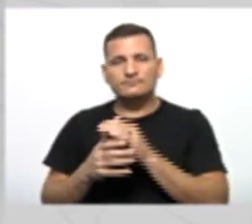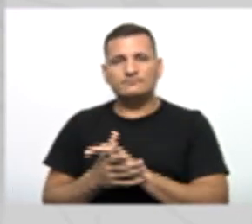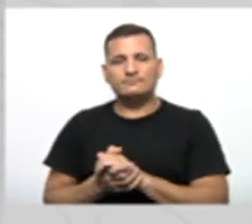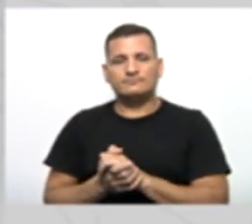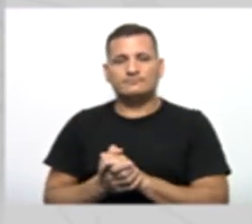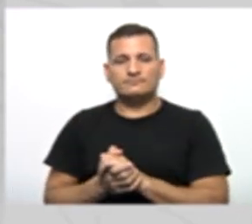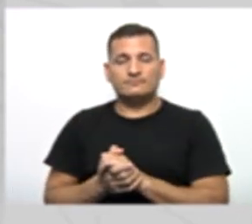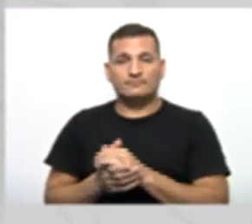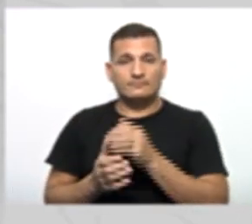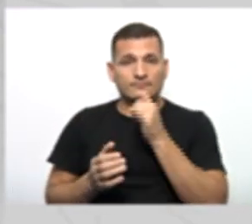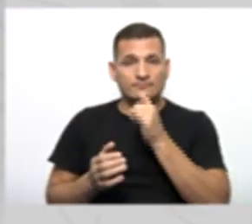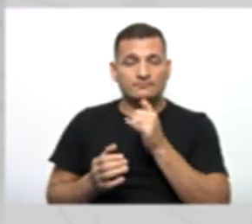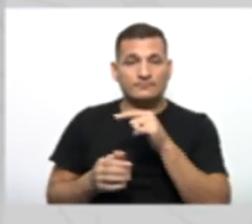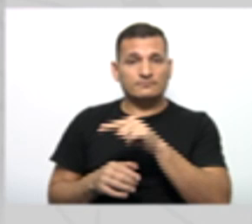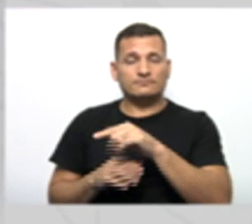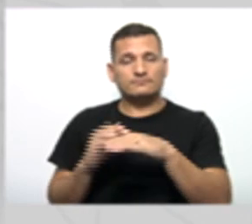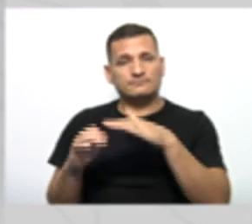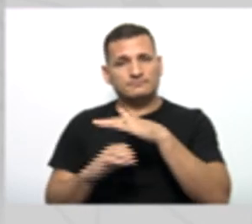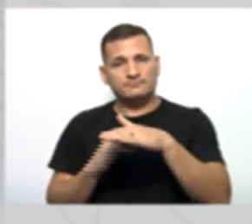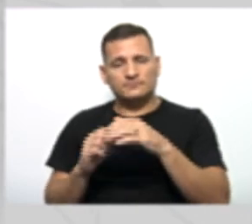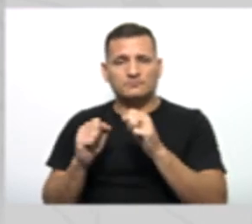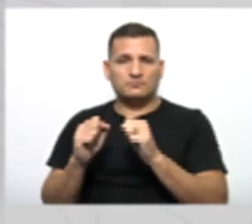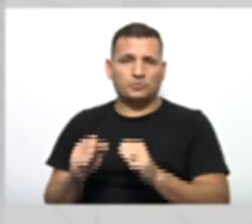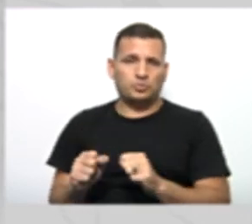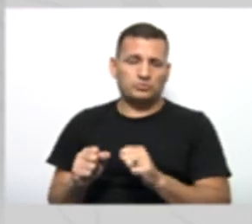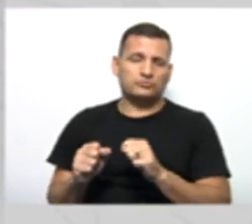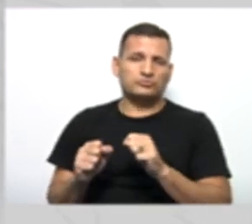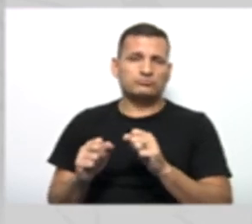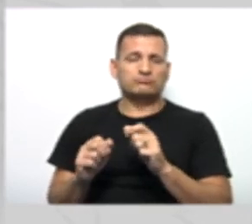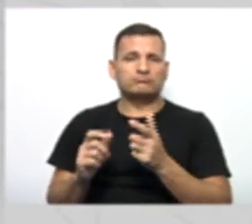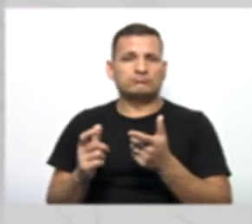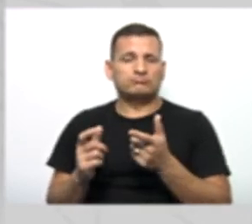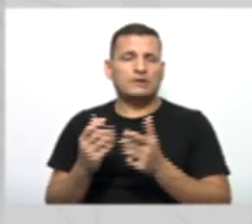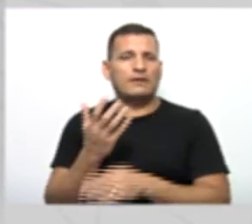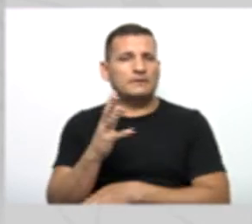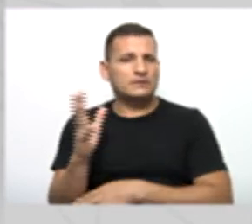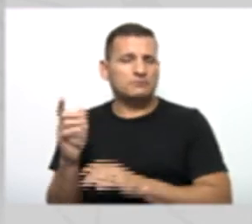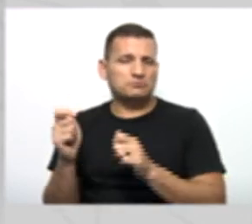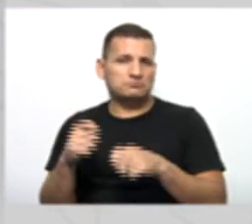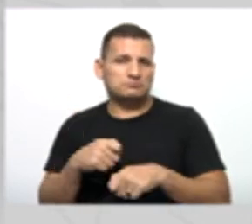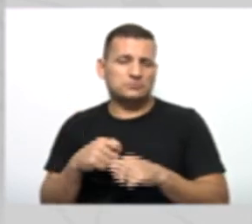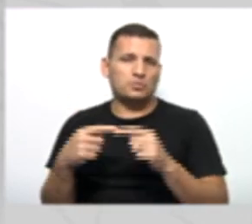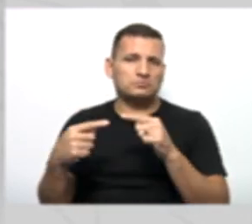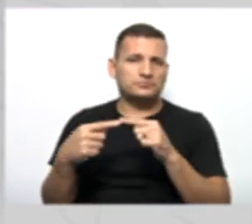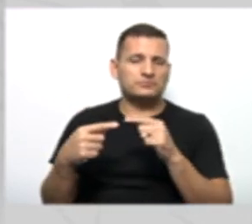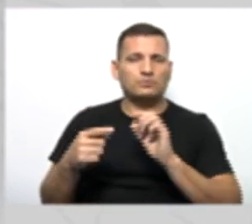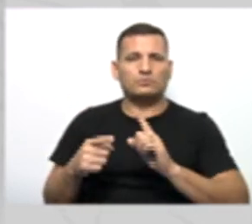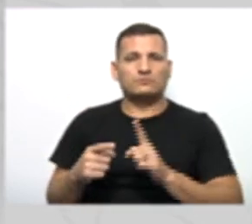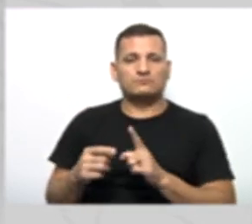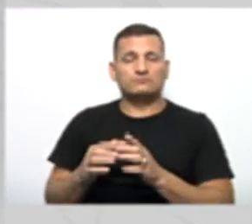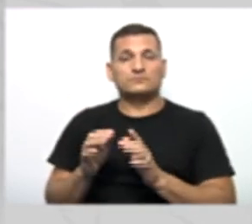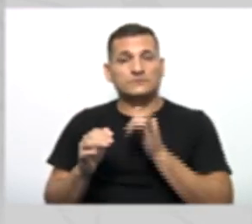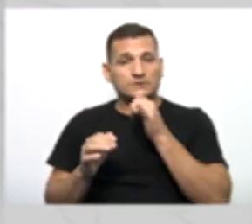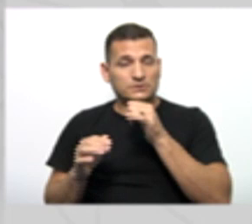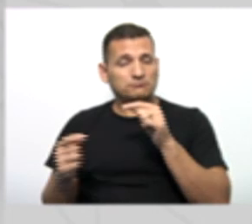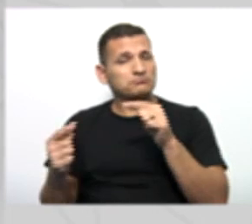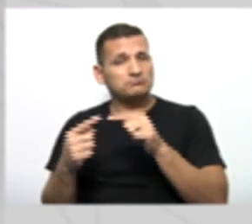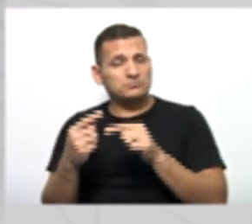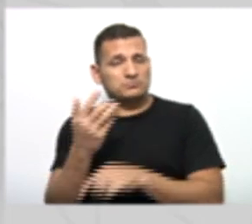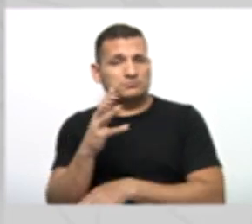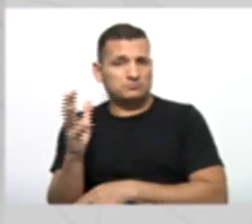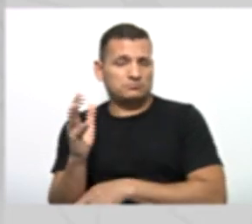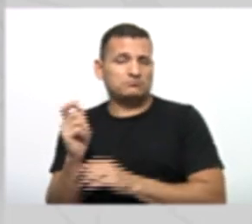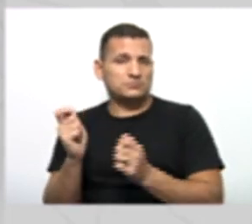verificam se aquele empreendimento pode ser viável ambientalmente. Se ele for viável ambientalmente, são